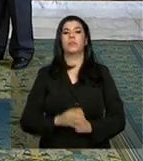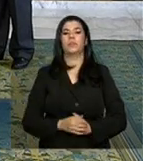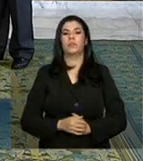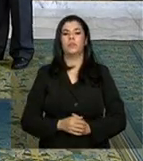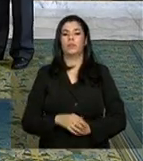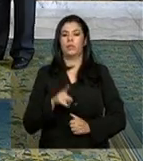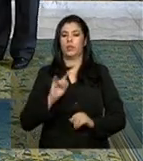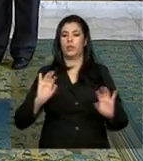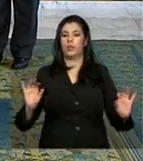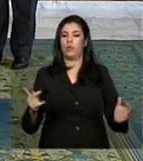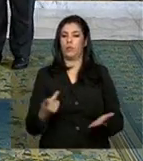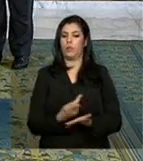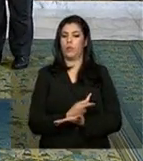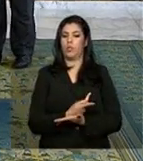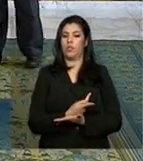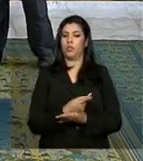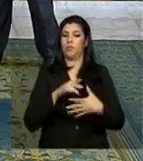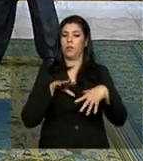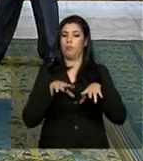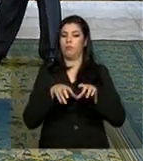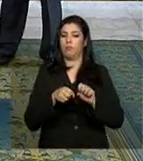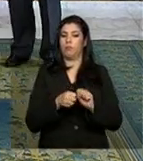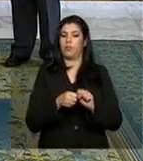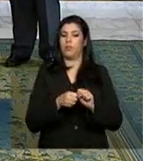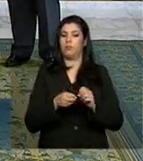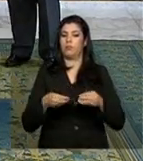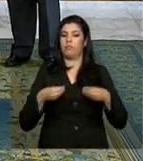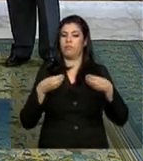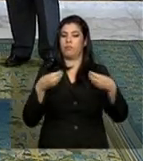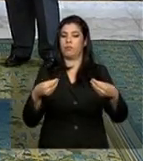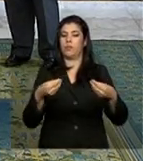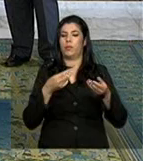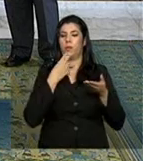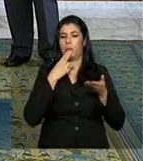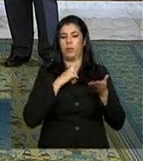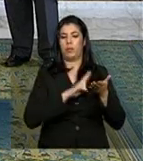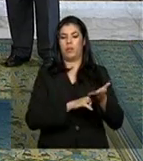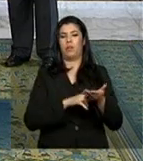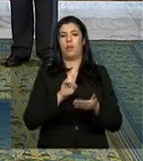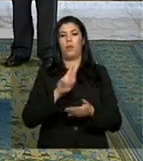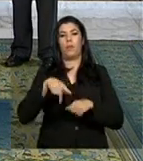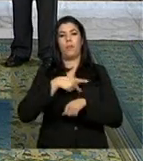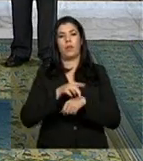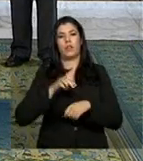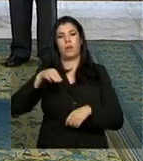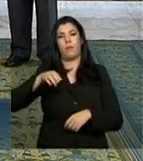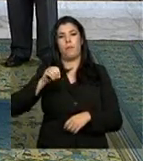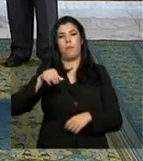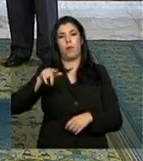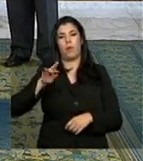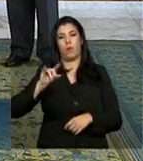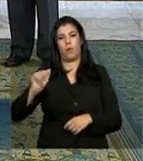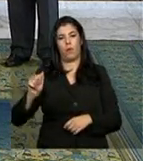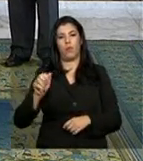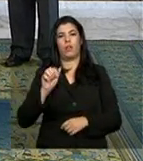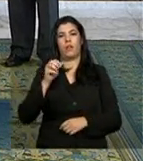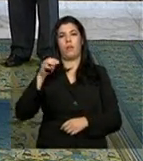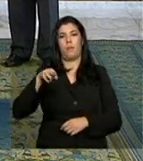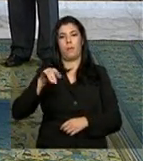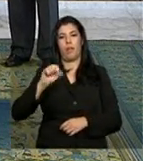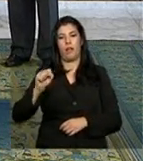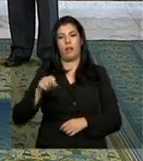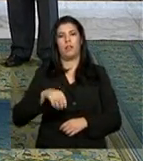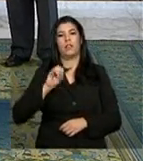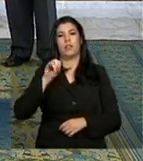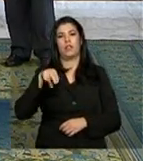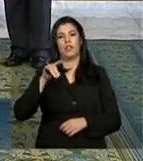Nessa cerimônia, entregam as cartas credenciais os embaixadores da Mongólia, Malásia, Hungria, Índia,